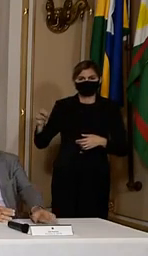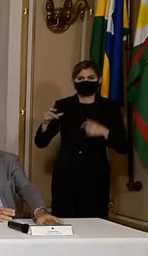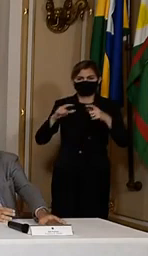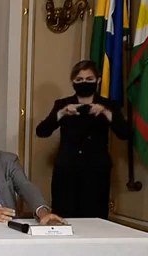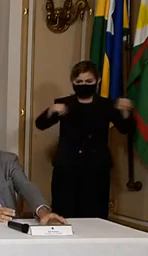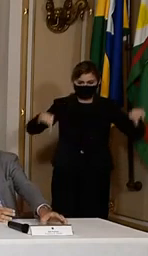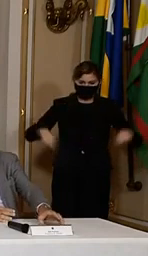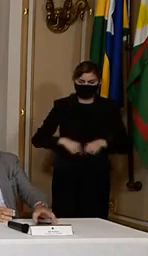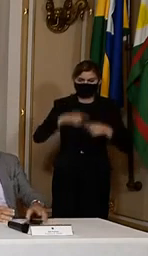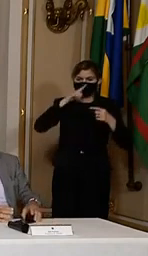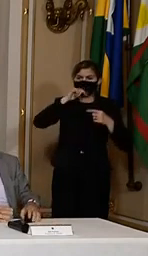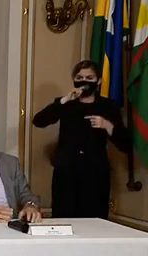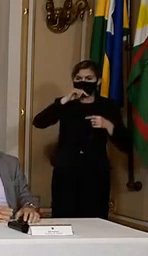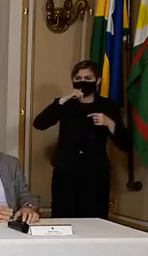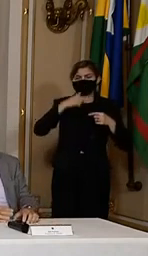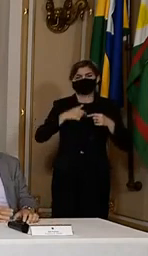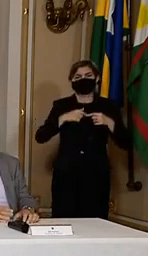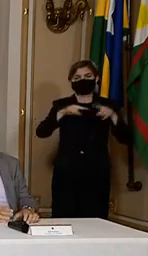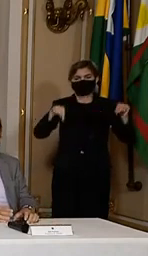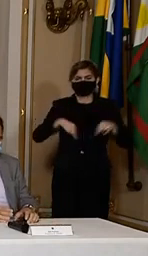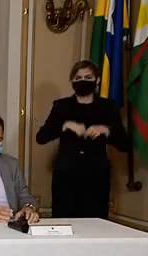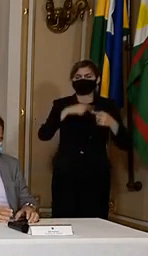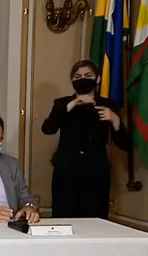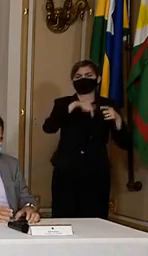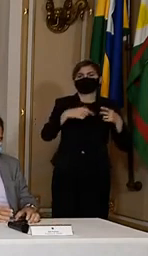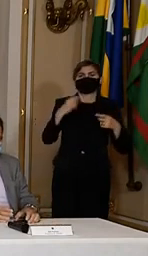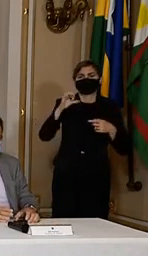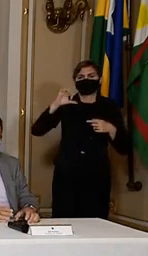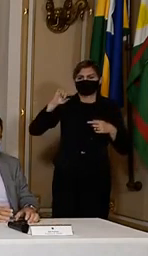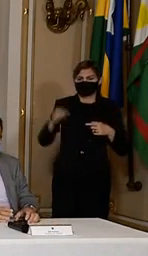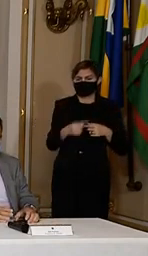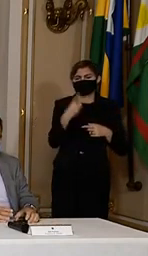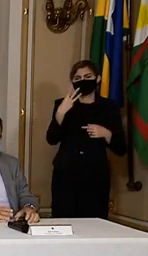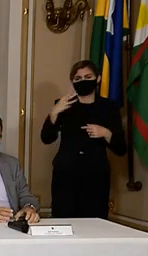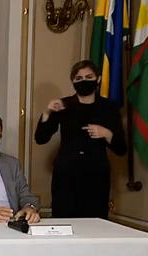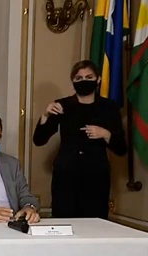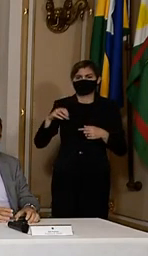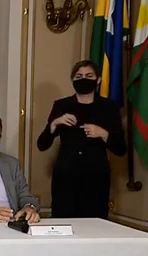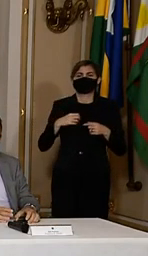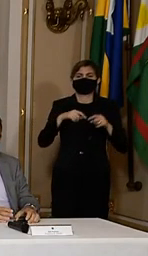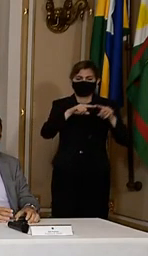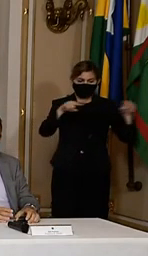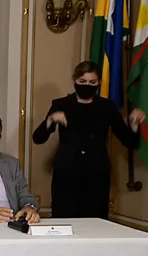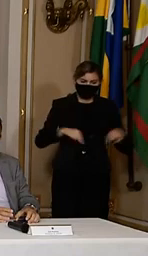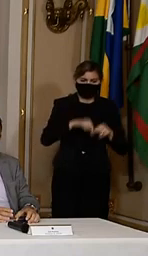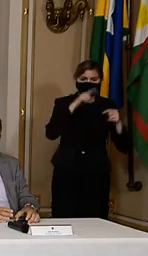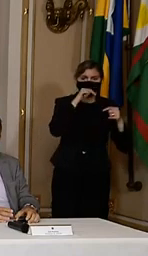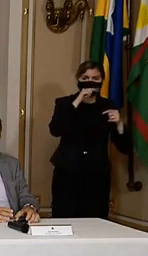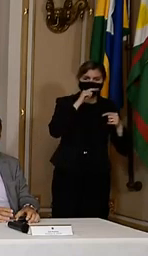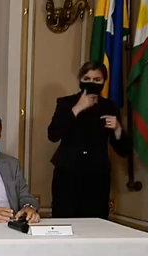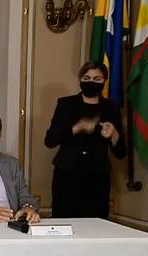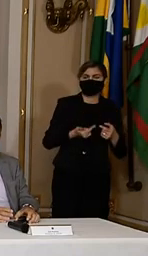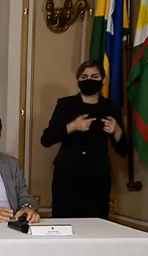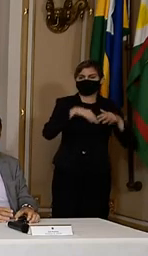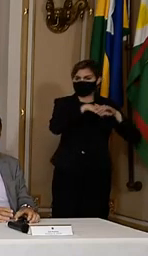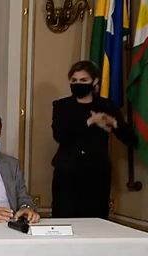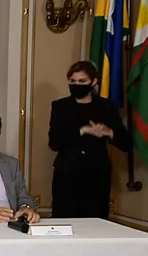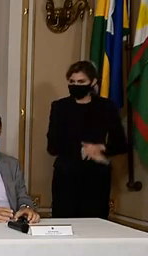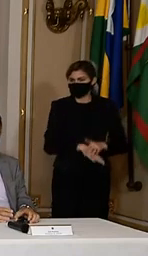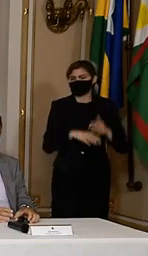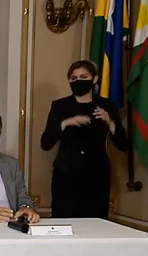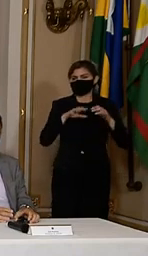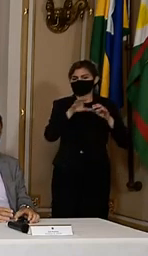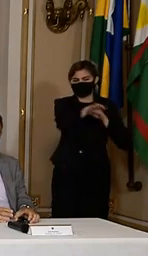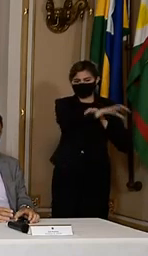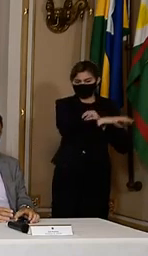externas tipo calçadão e 9395 cisternas de 52 mil litros o